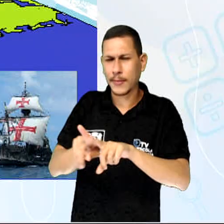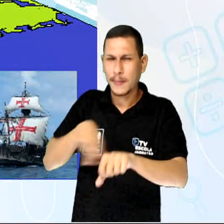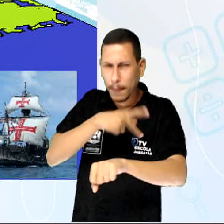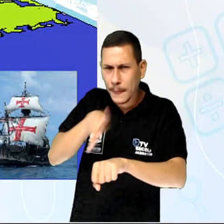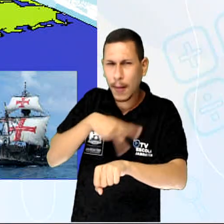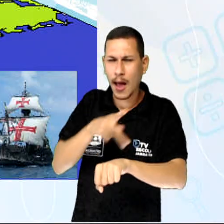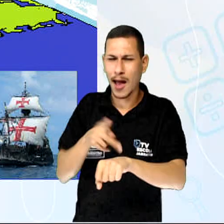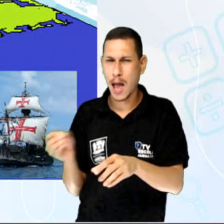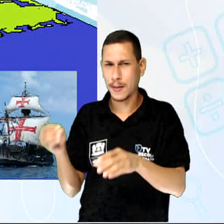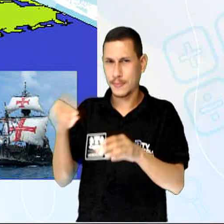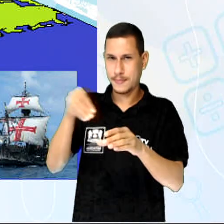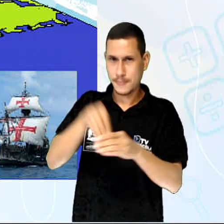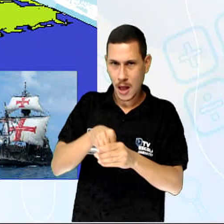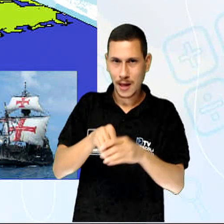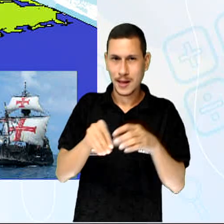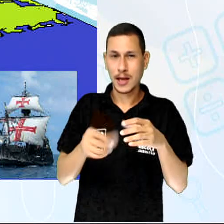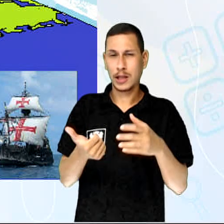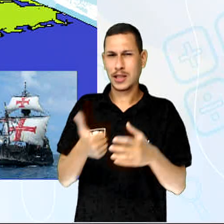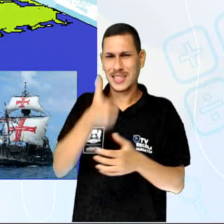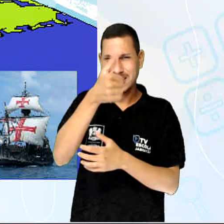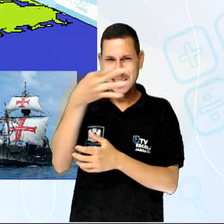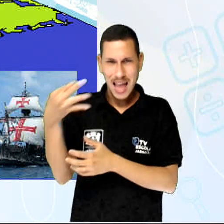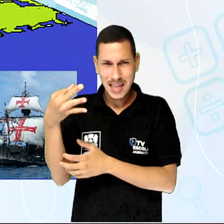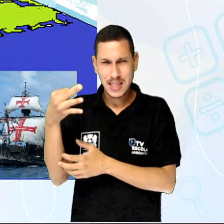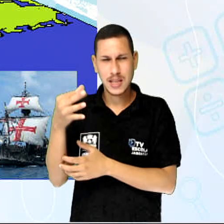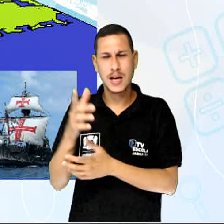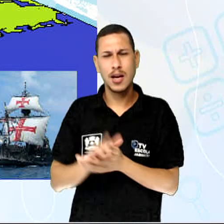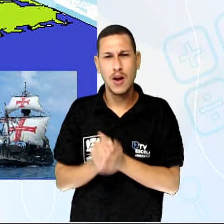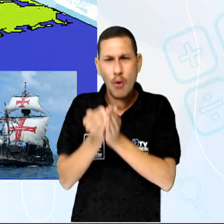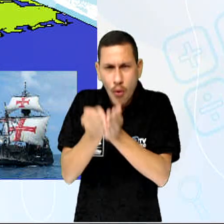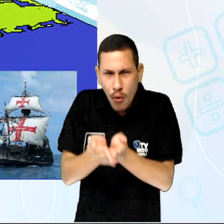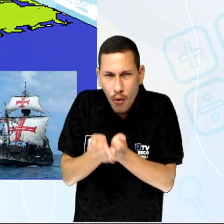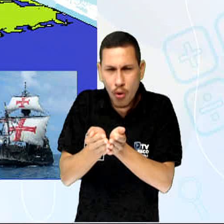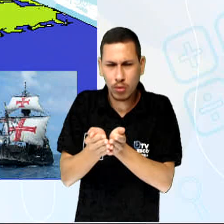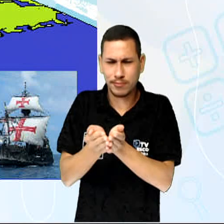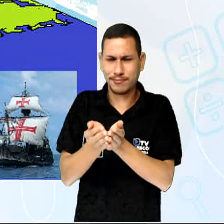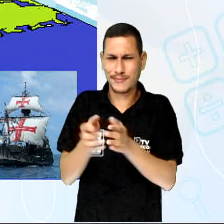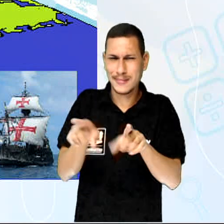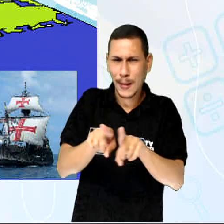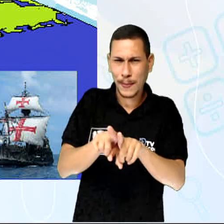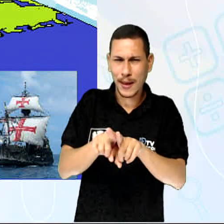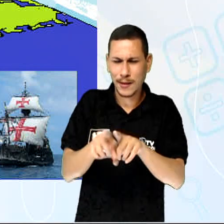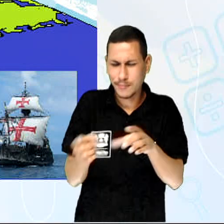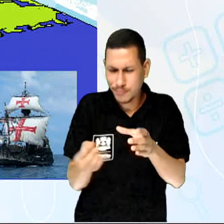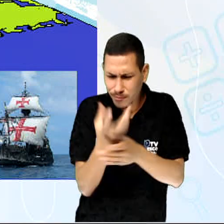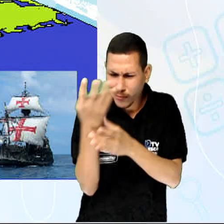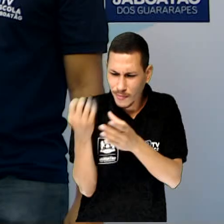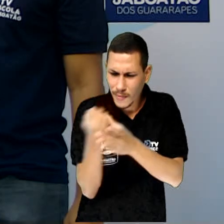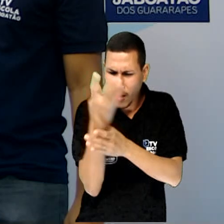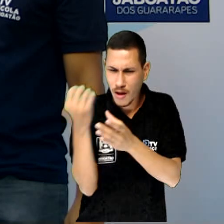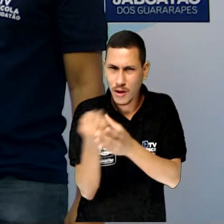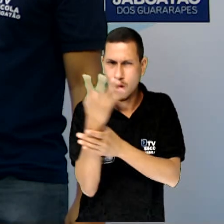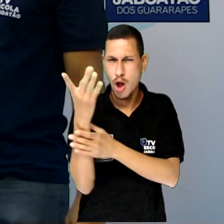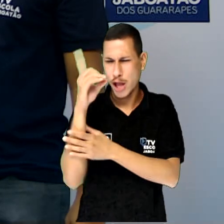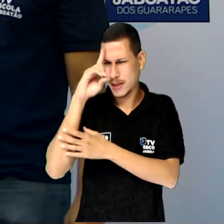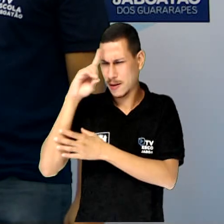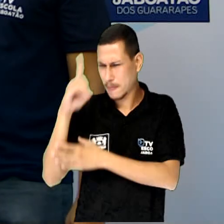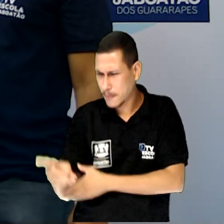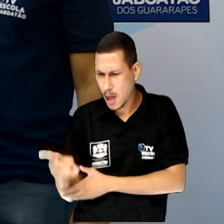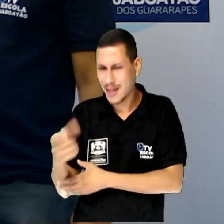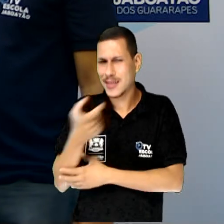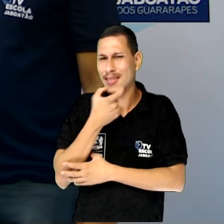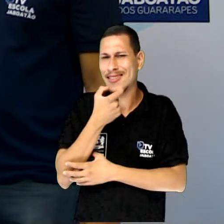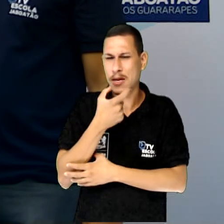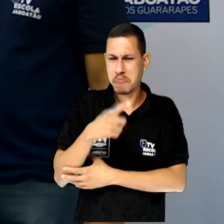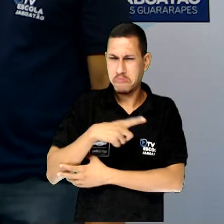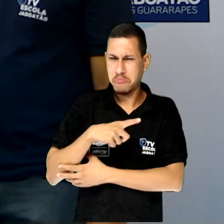As 13 colônias, elas surgiram dentro dessa composição de domínio inglês. E aí a gente vai